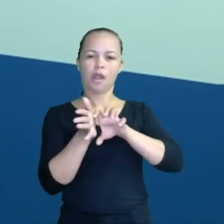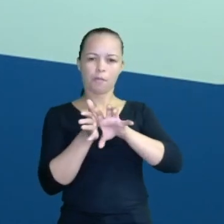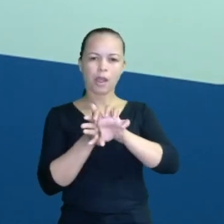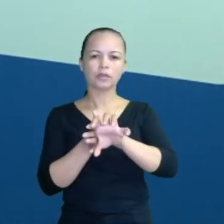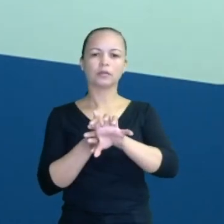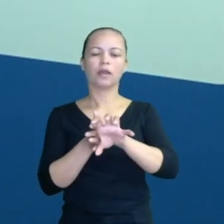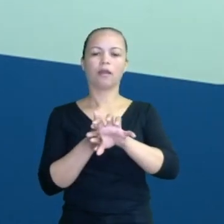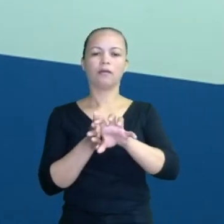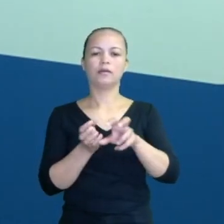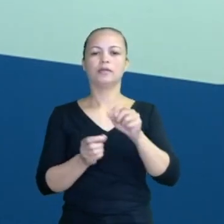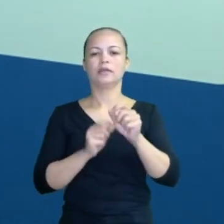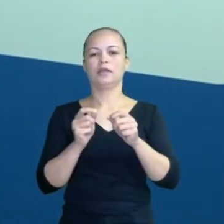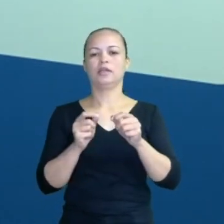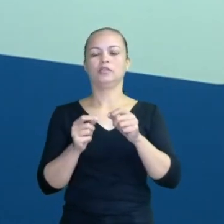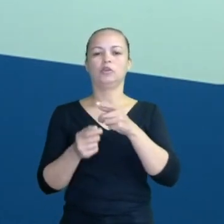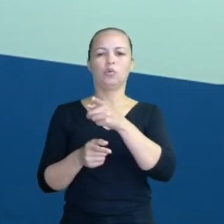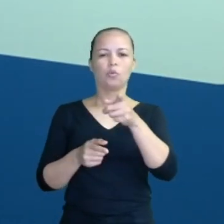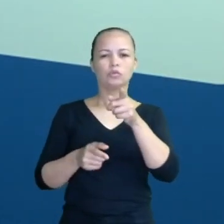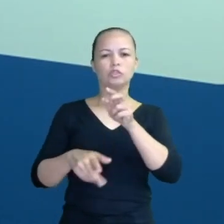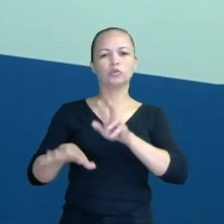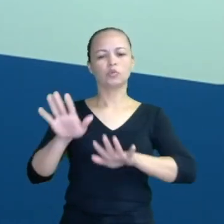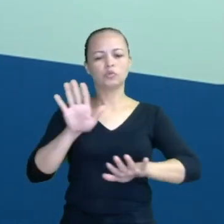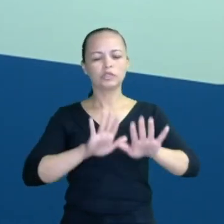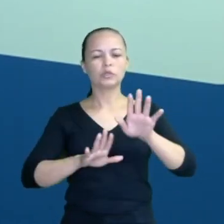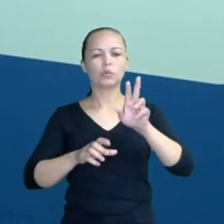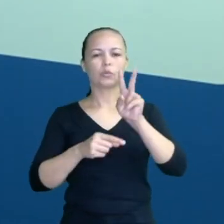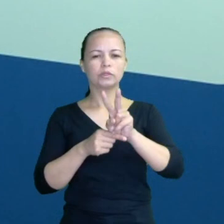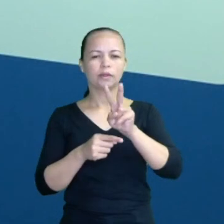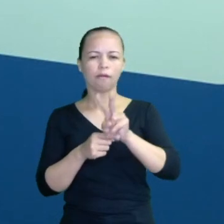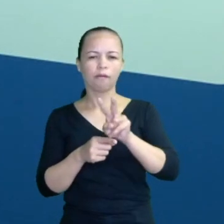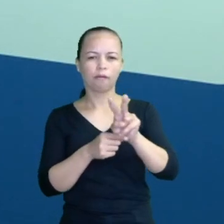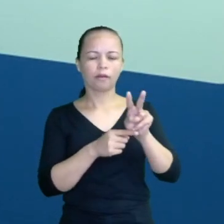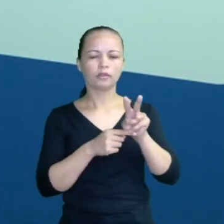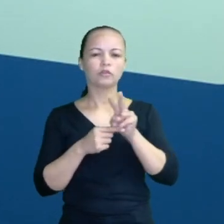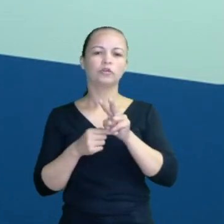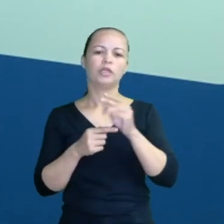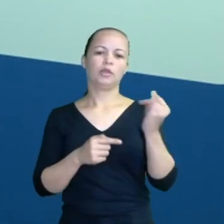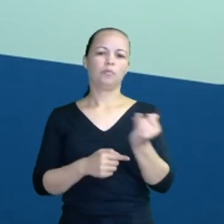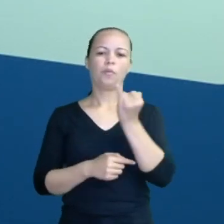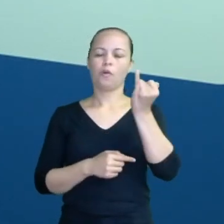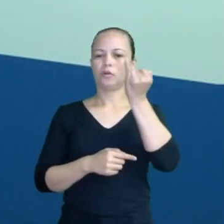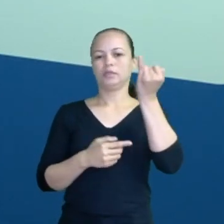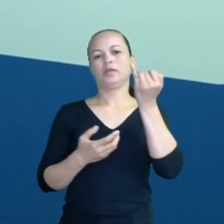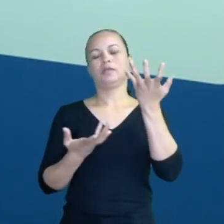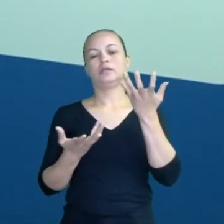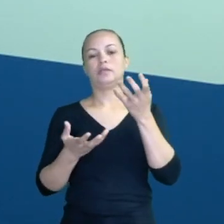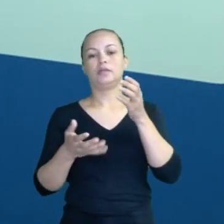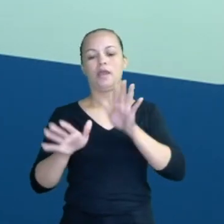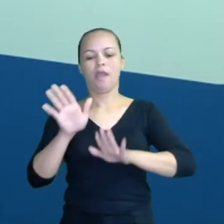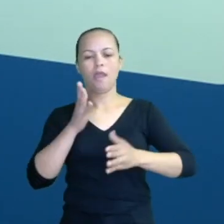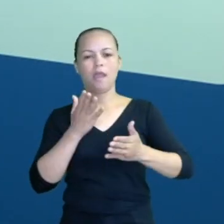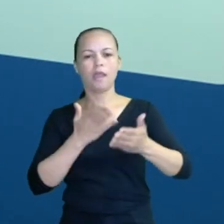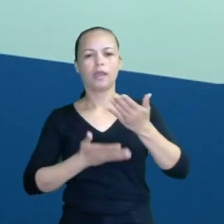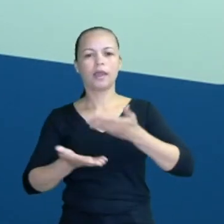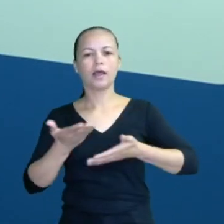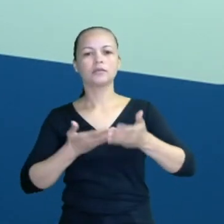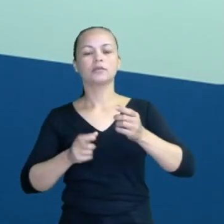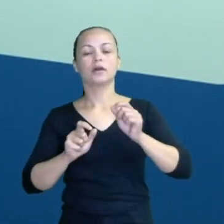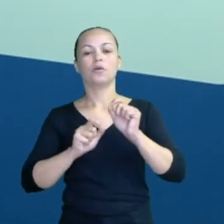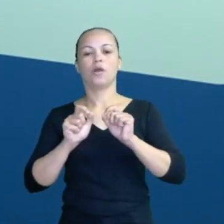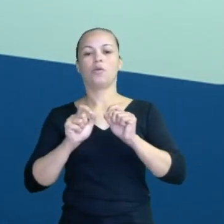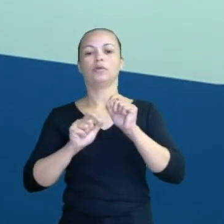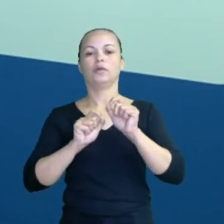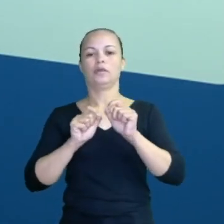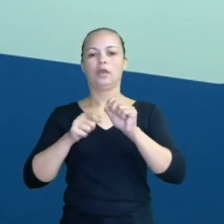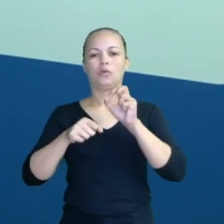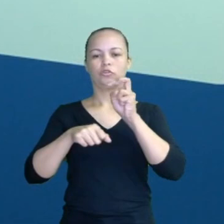Mas enquanto isso, continue se cuidando, viram a importância, né, de a gente se cuidar em relação aos vírus. E nesse